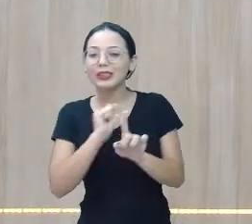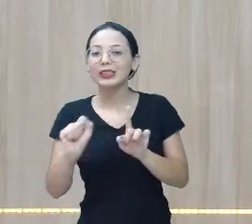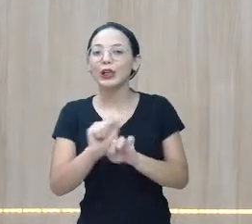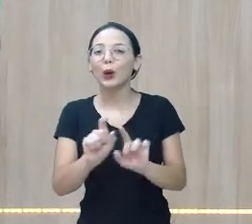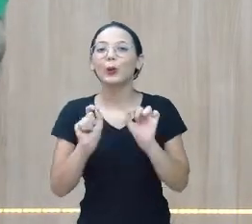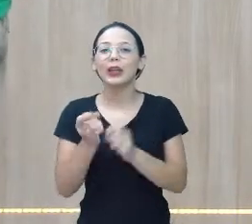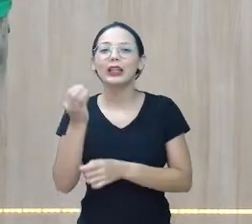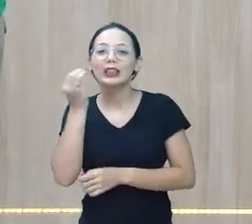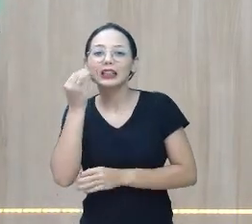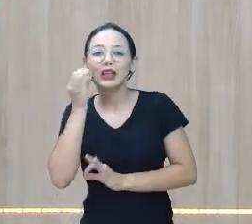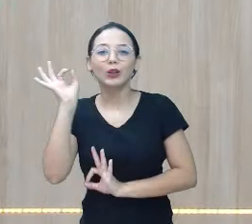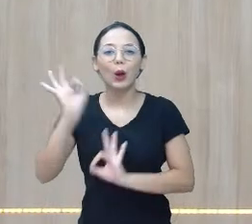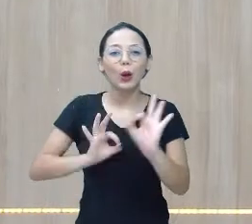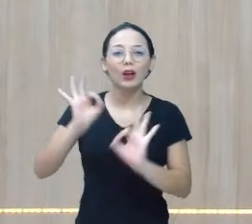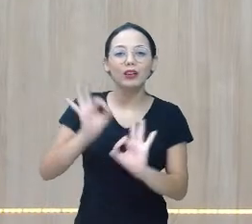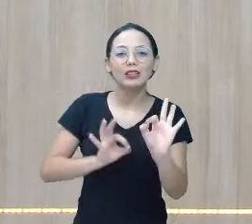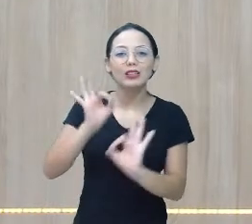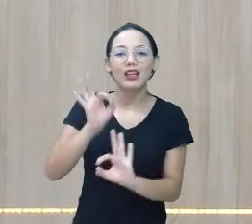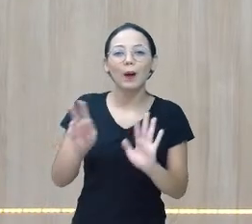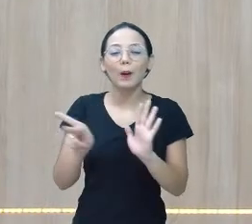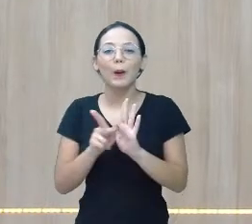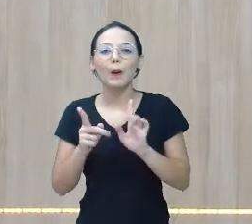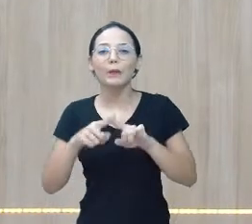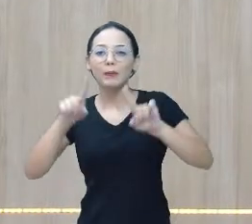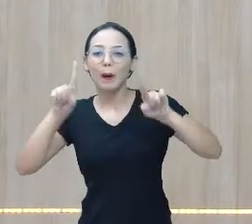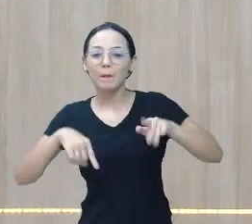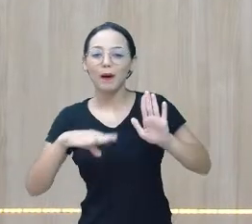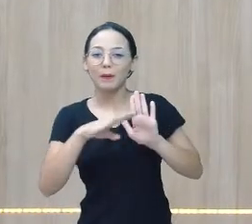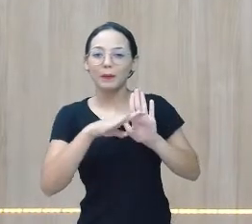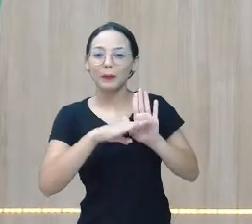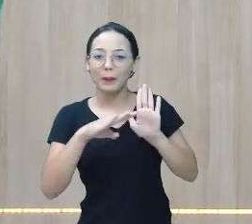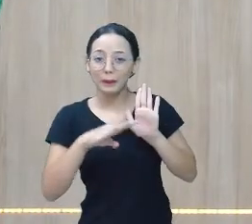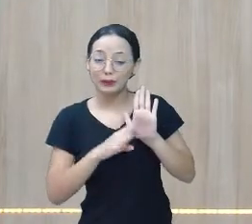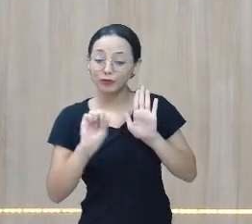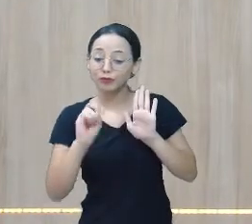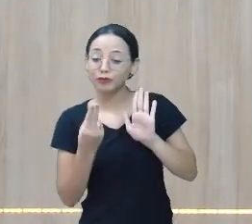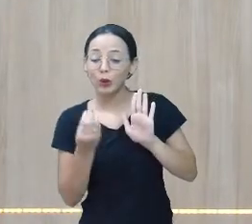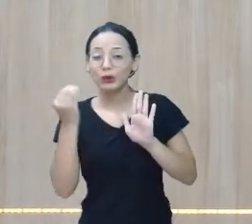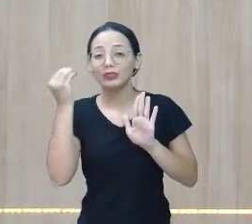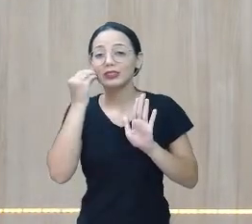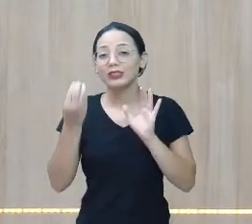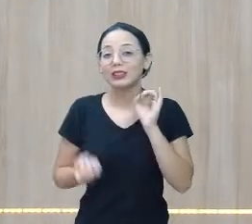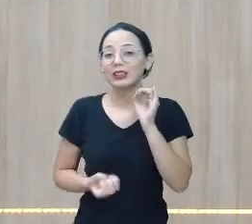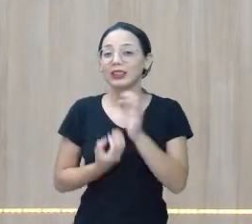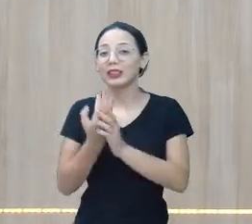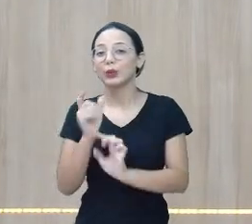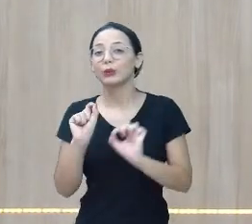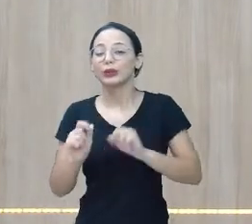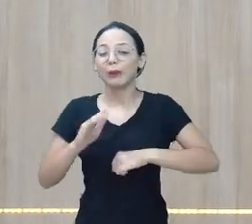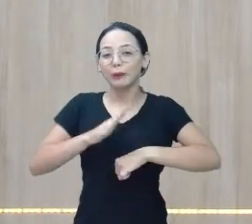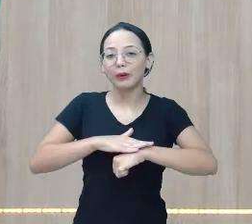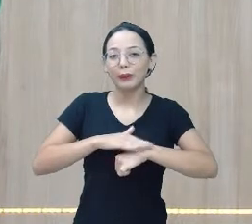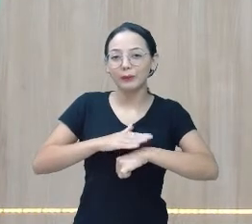tentem organizar alguns programas paliativos ou tentem, né, criar